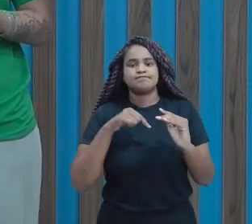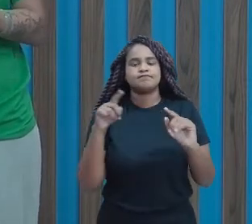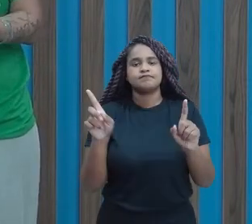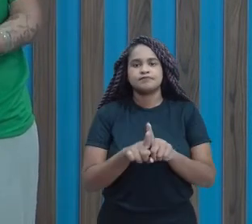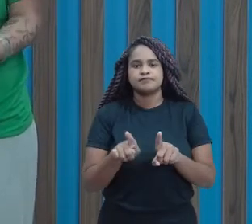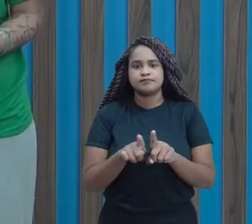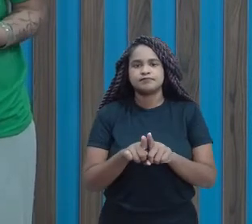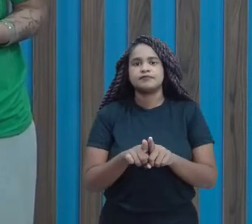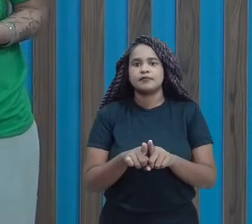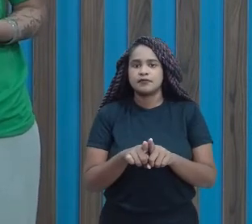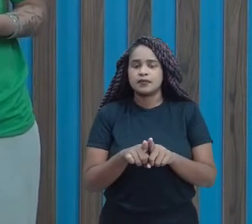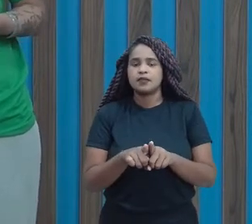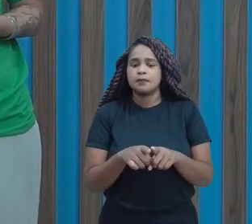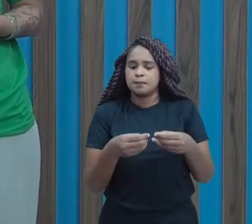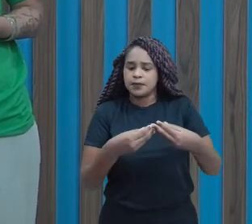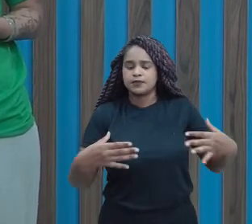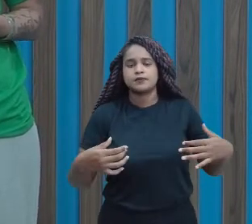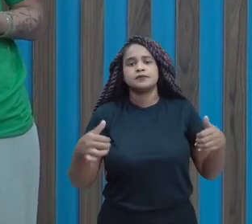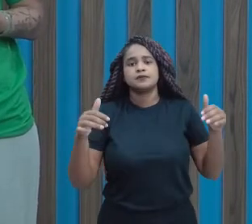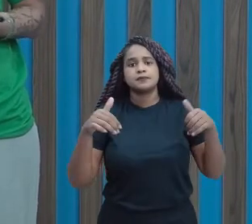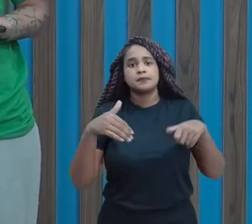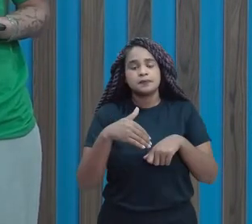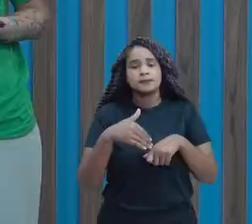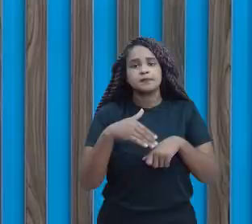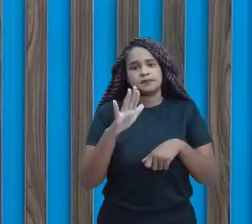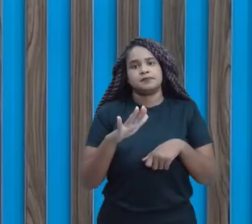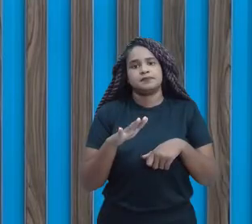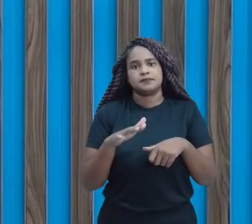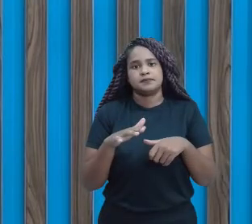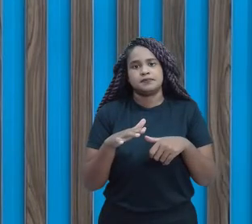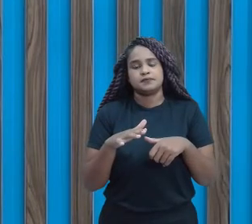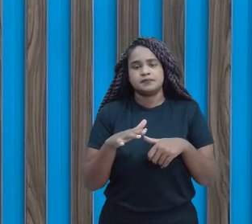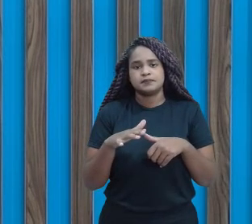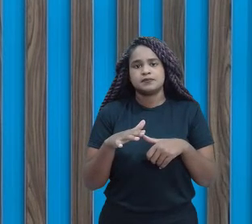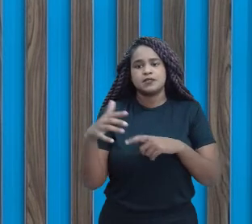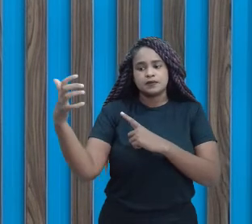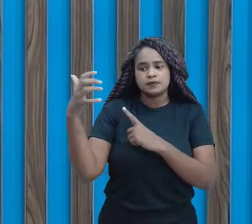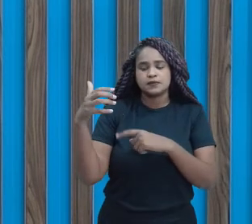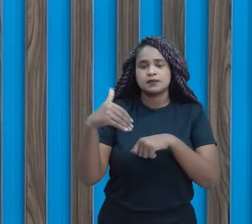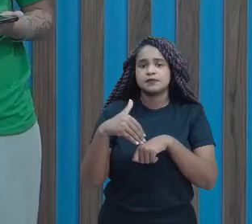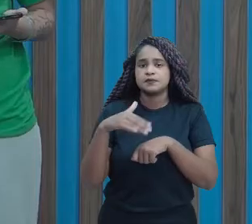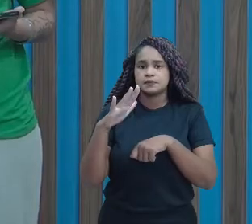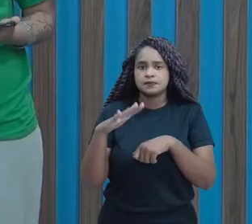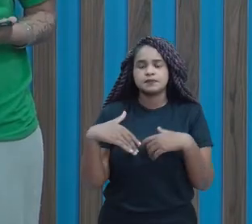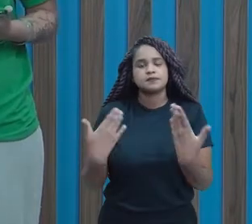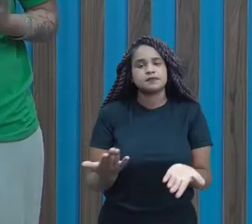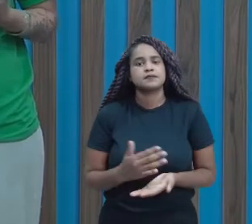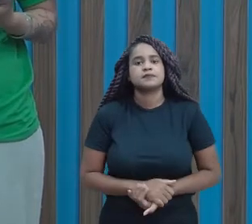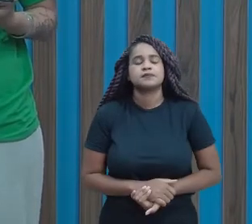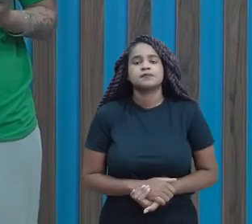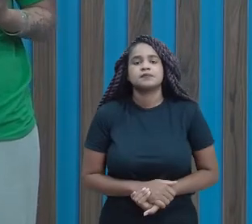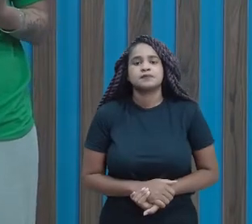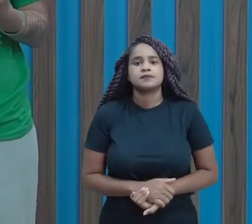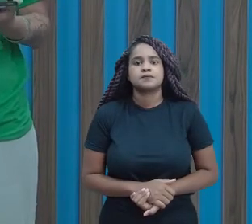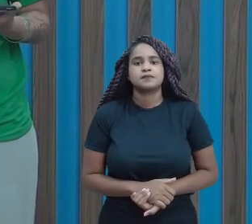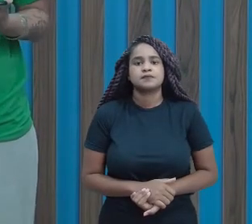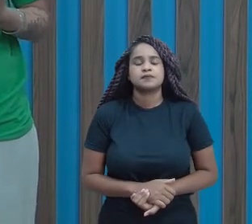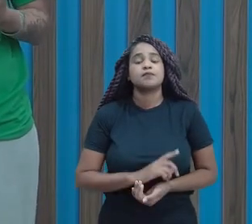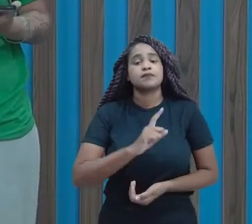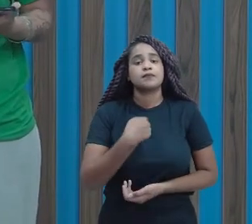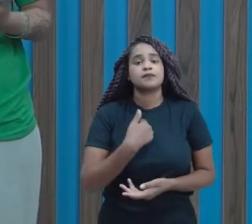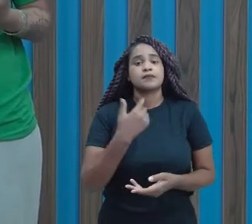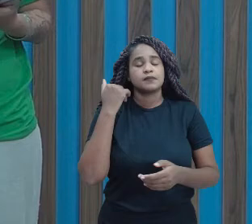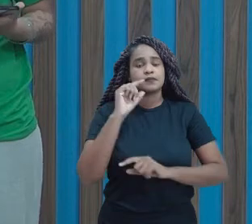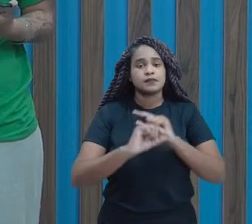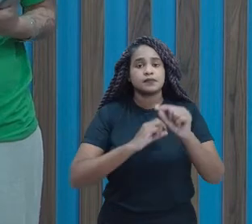são mais afetadas diretamente, né, com essas questões, professor Giorgio. Então, a gente sabe que